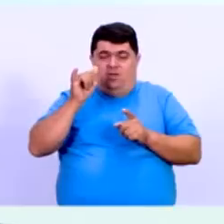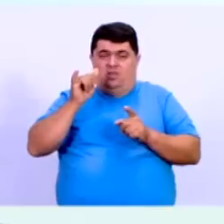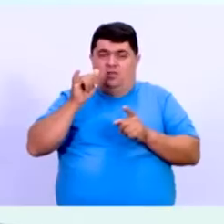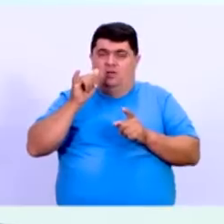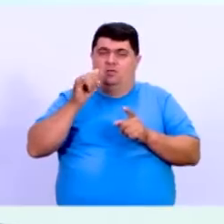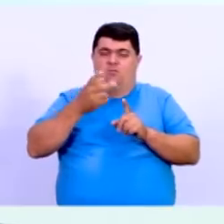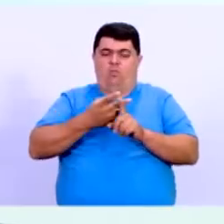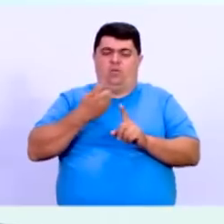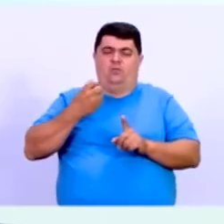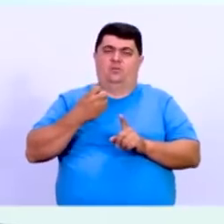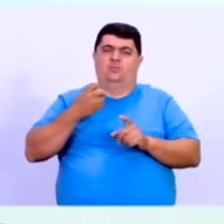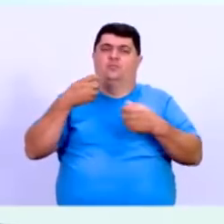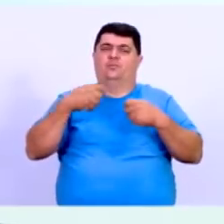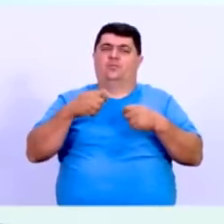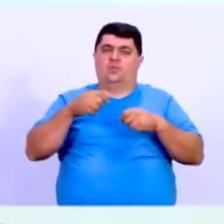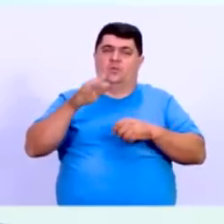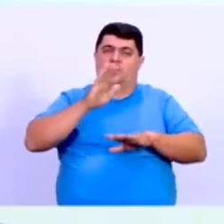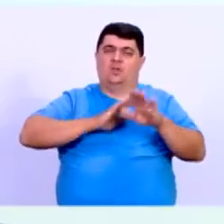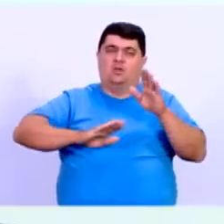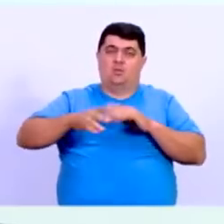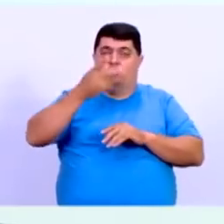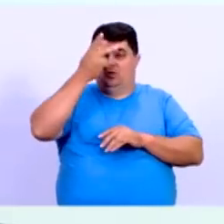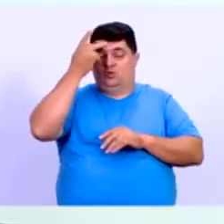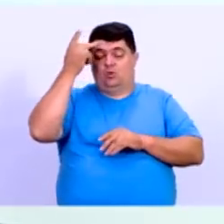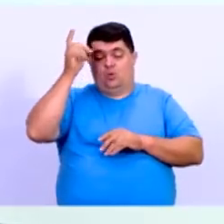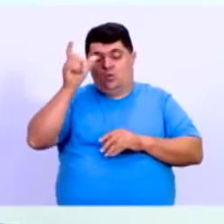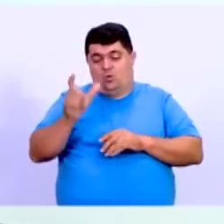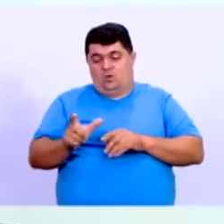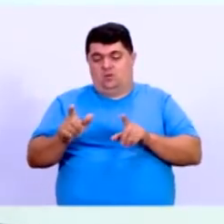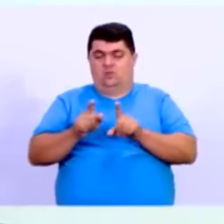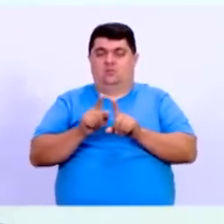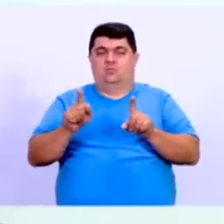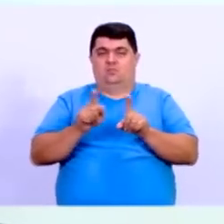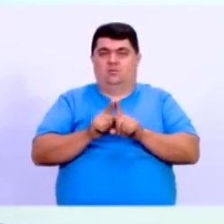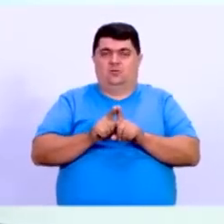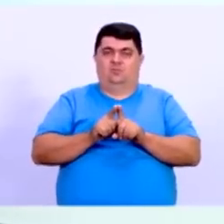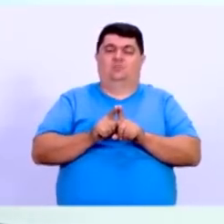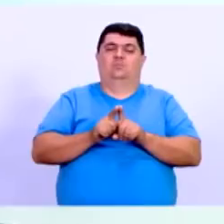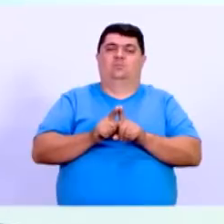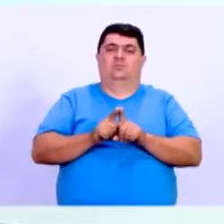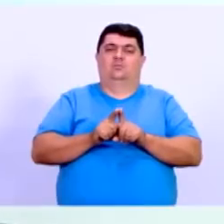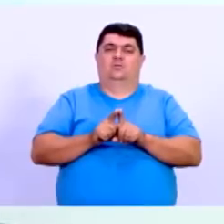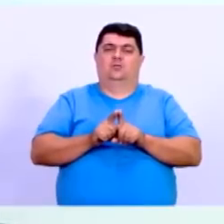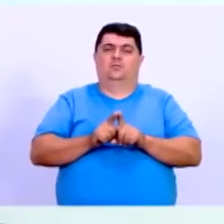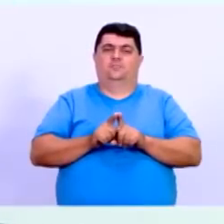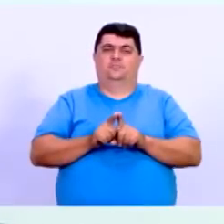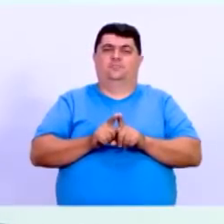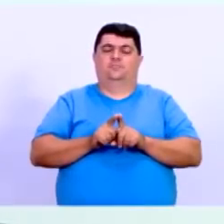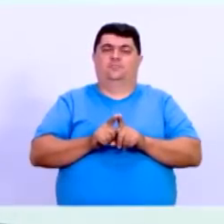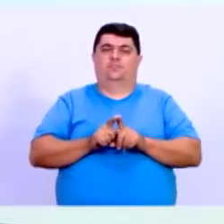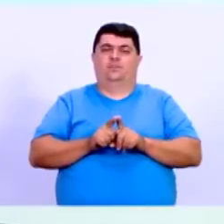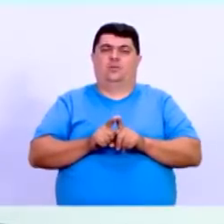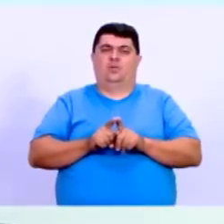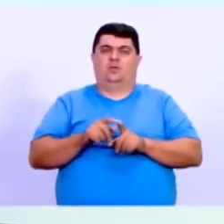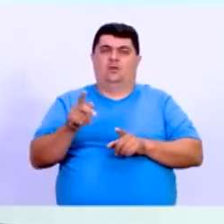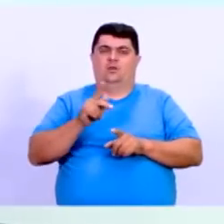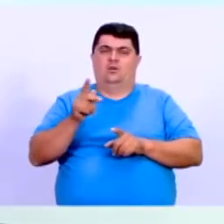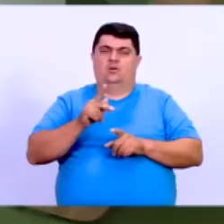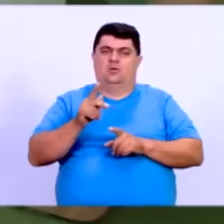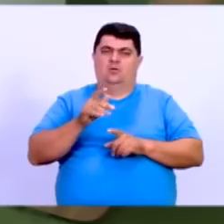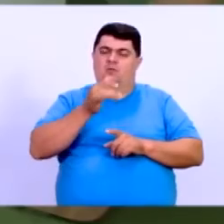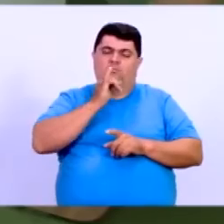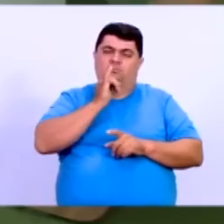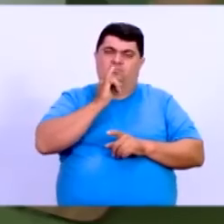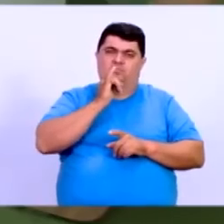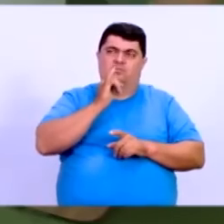tem que se preocupar ainda com as pessoas. Olha que interessante, né? Você tem que pegar e falar o seguinte: olha, professor, vamos simular aqui,